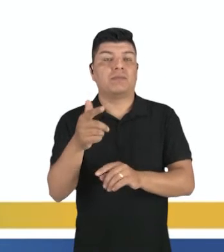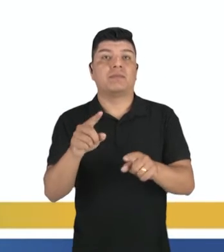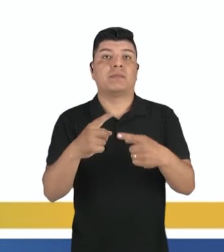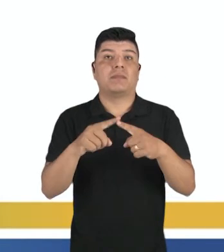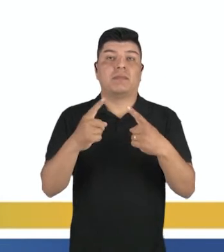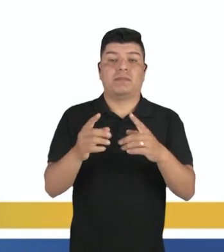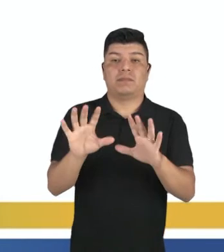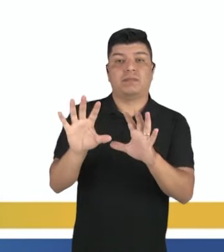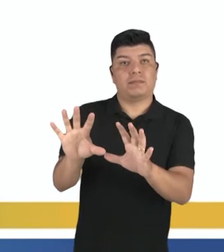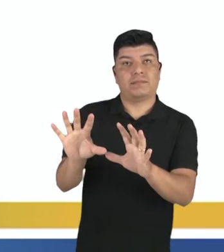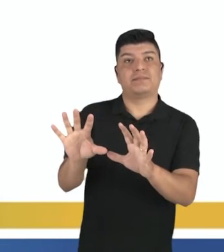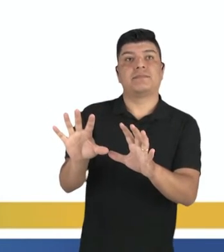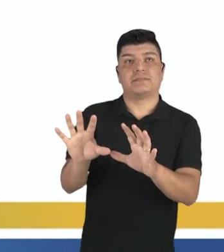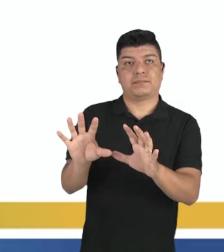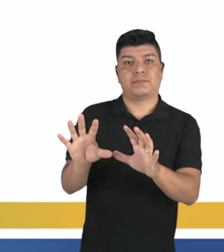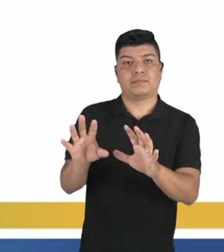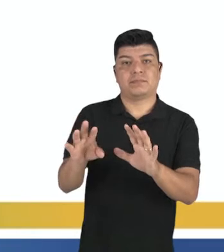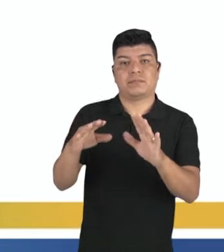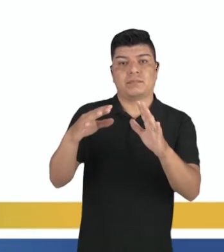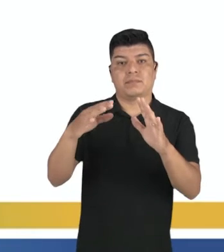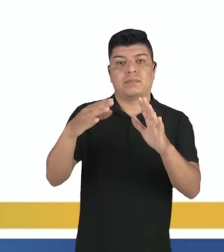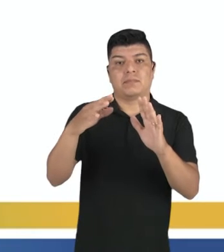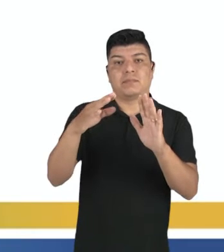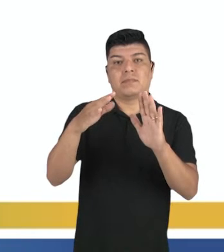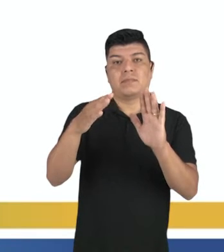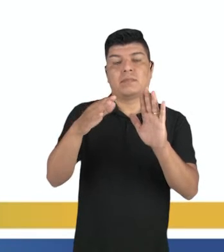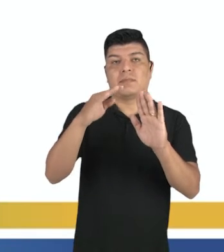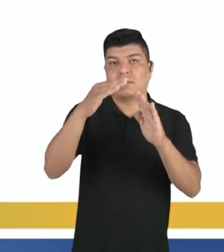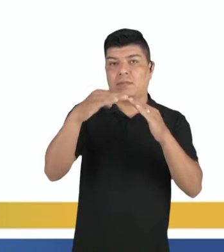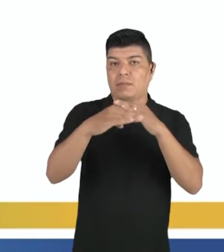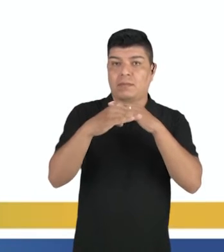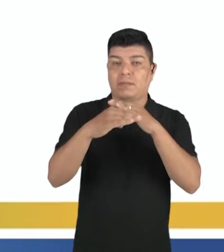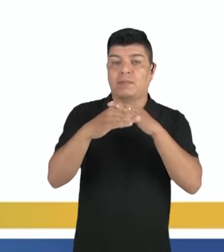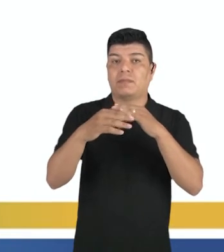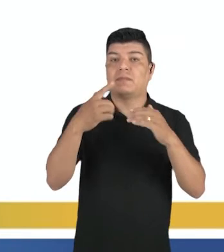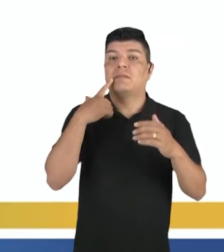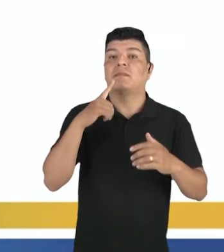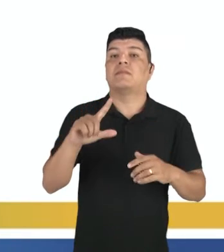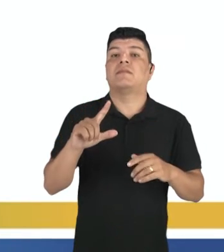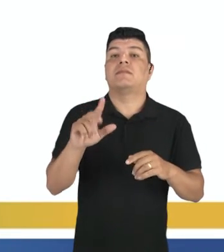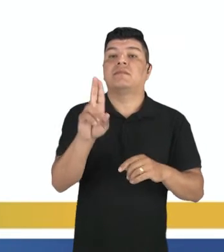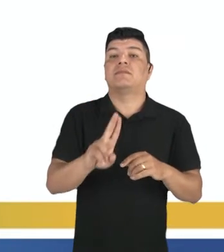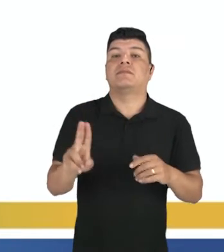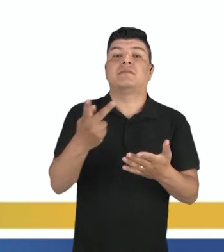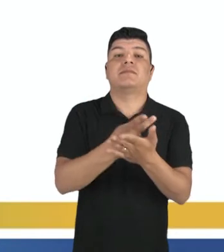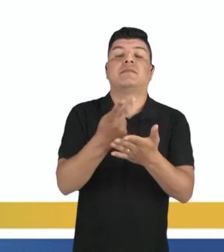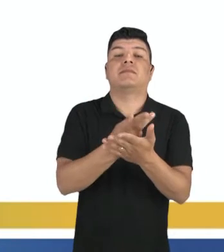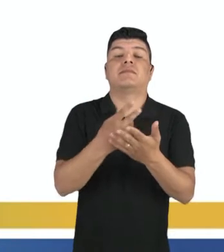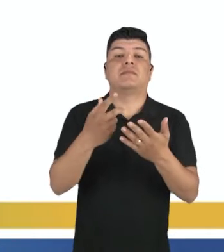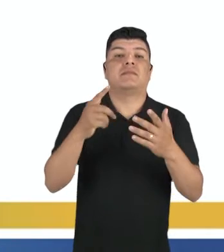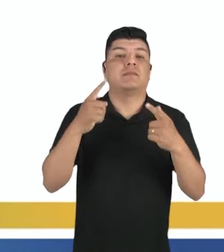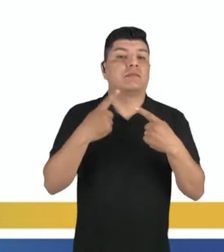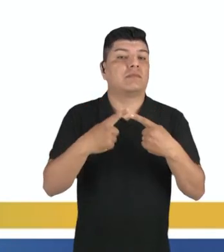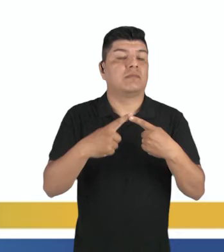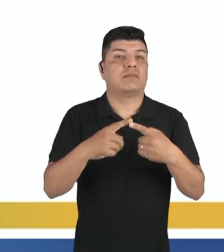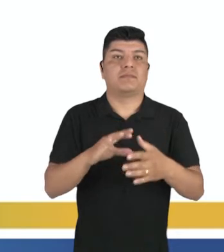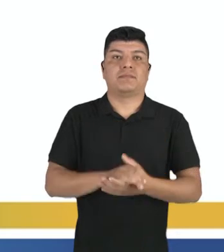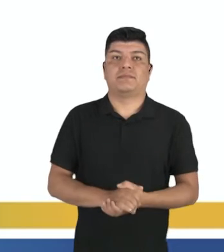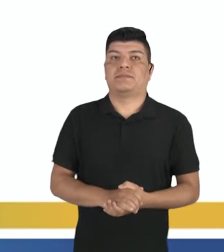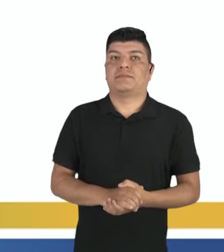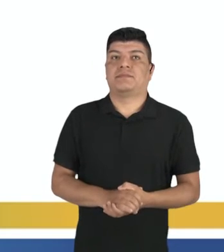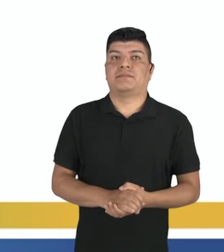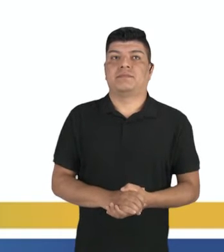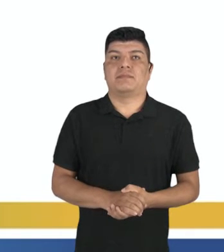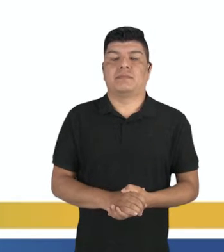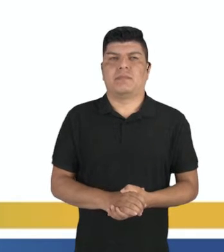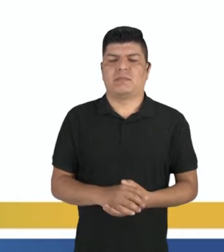De acordo com a norma padrão da língua, esse uso é inadequado, pois. Aí você mais